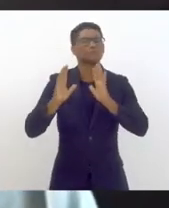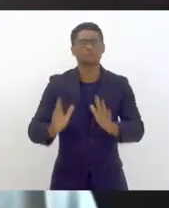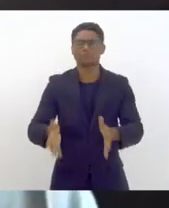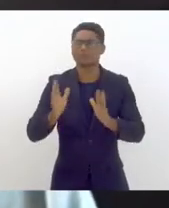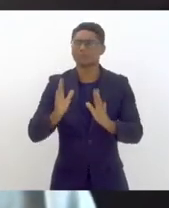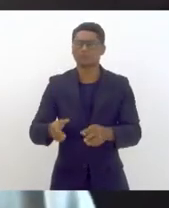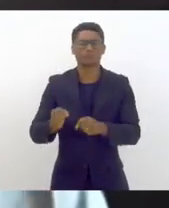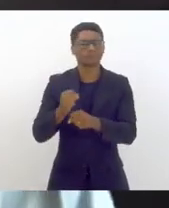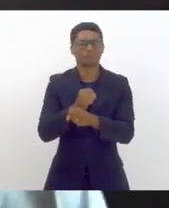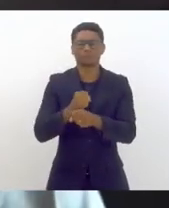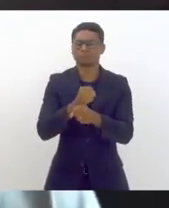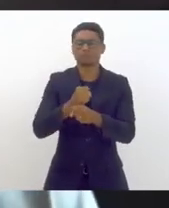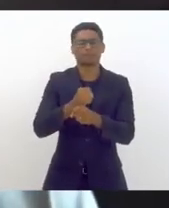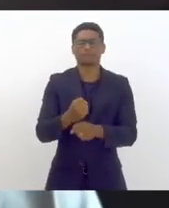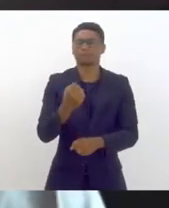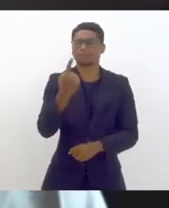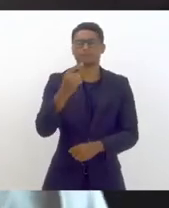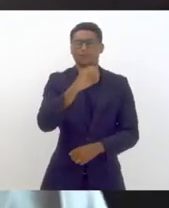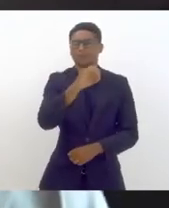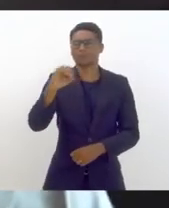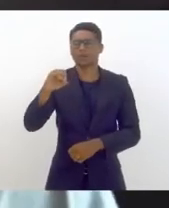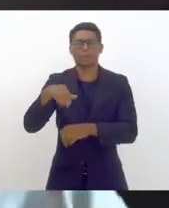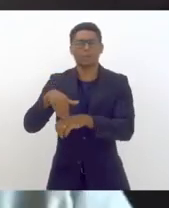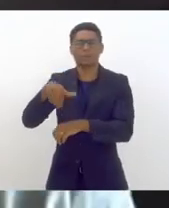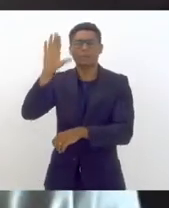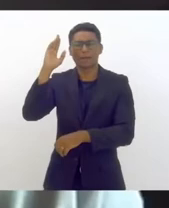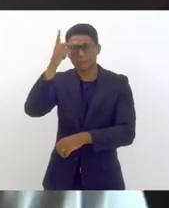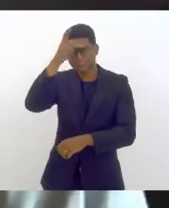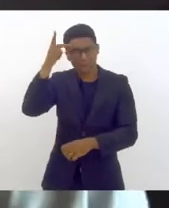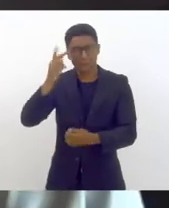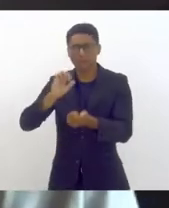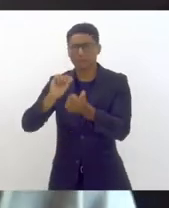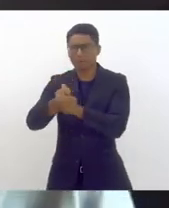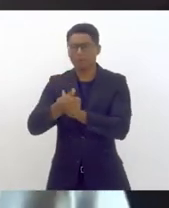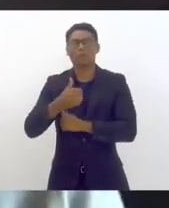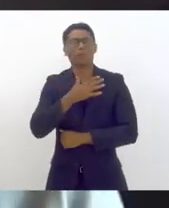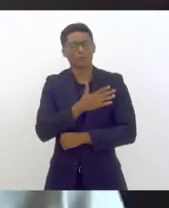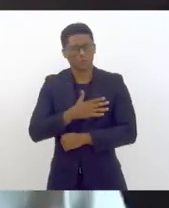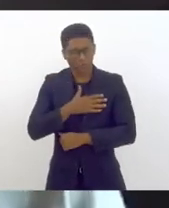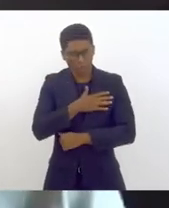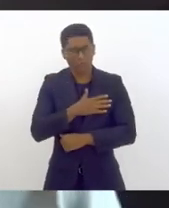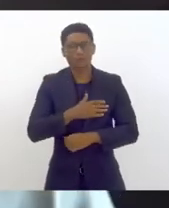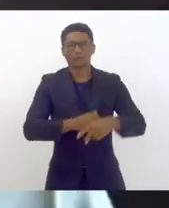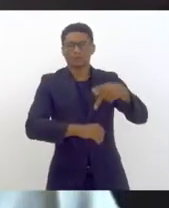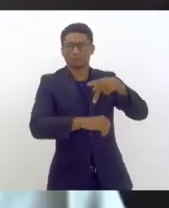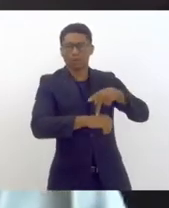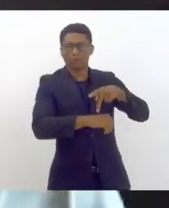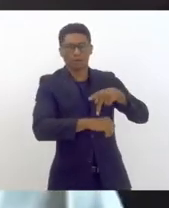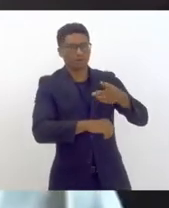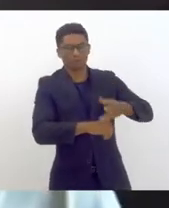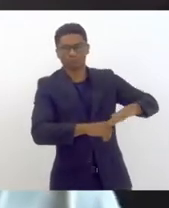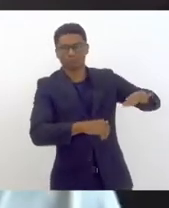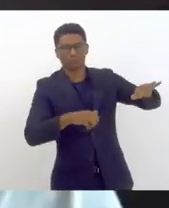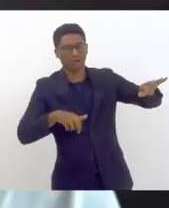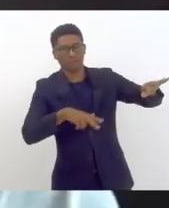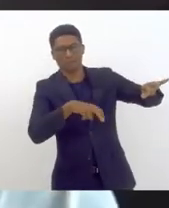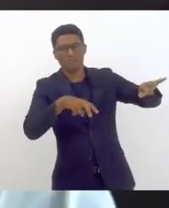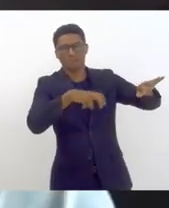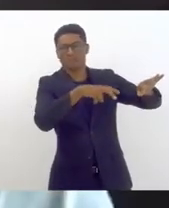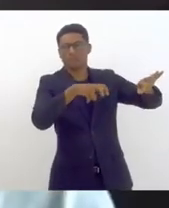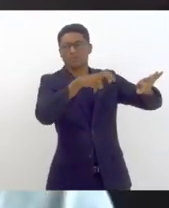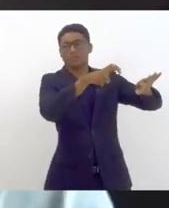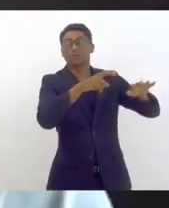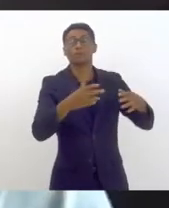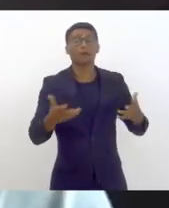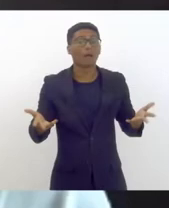sendo exercido com tranquilidade pelos montanhistas e outros praticantes de esporte de aventura, se vê cada vez